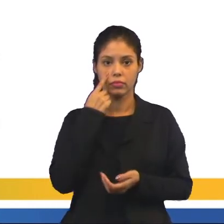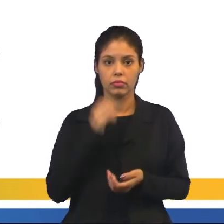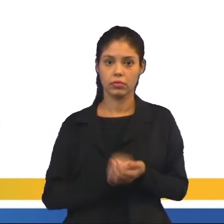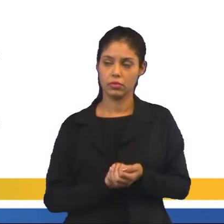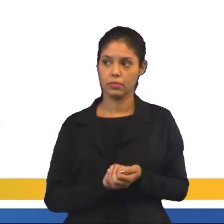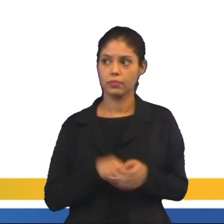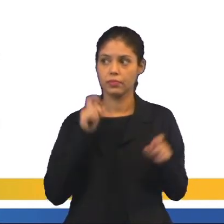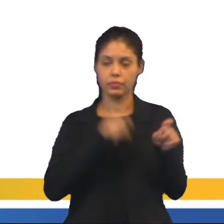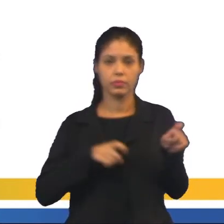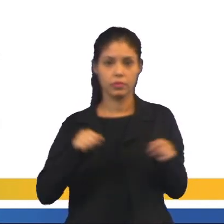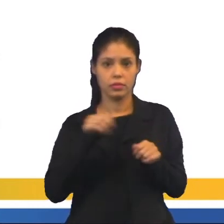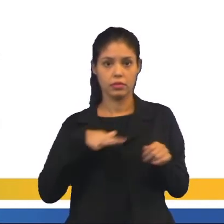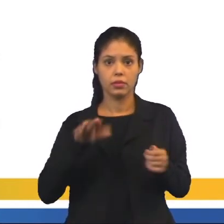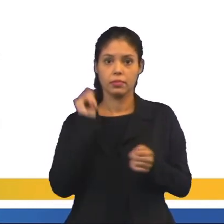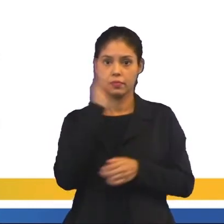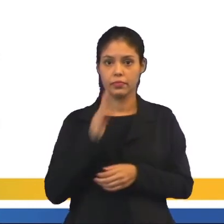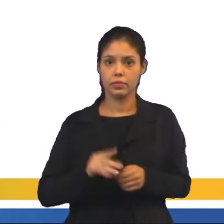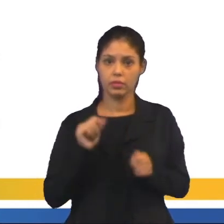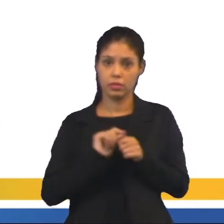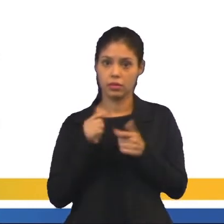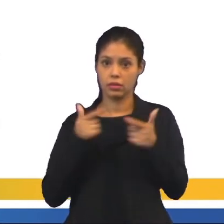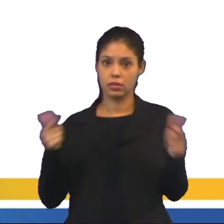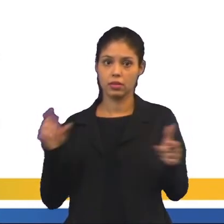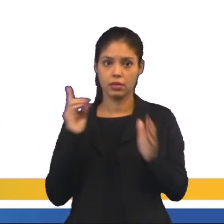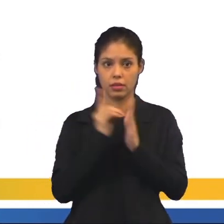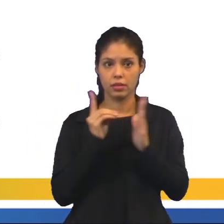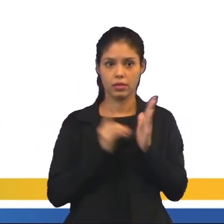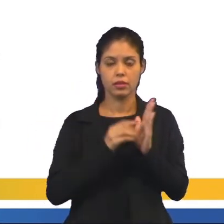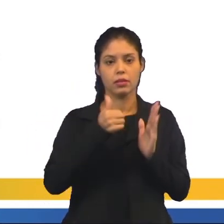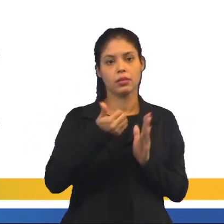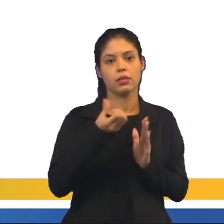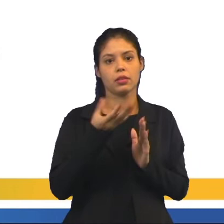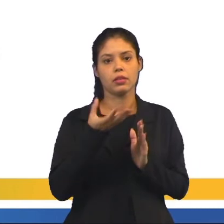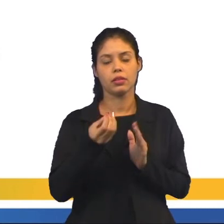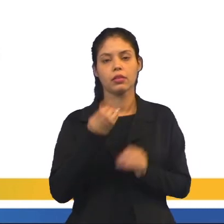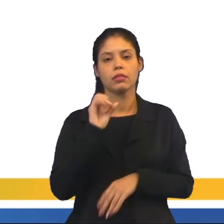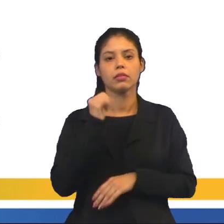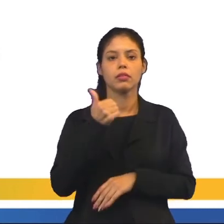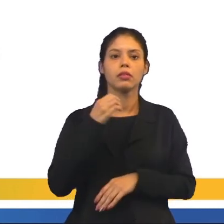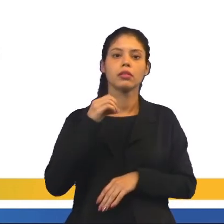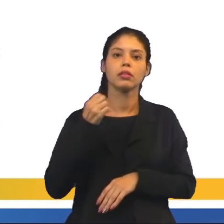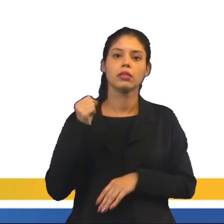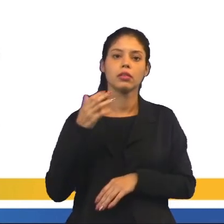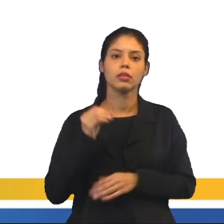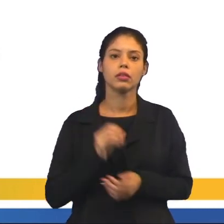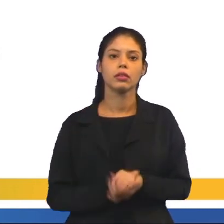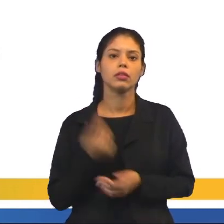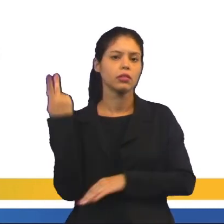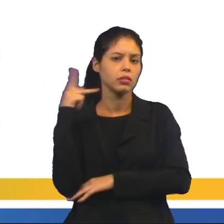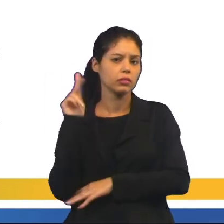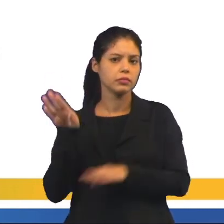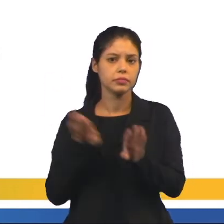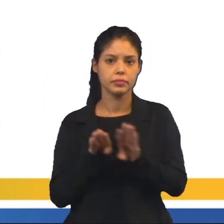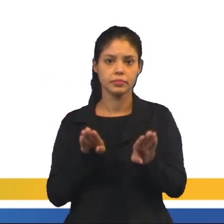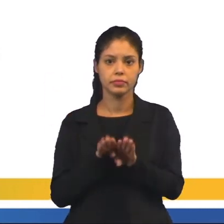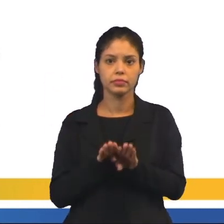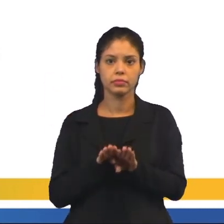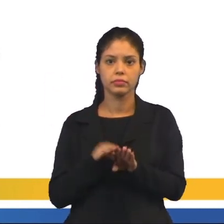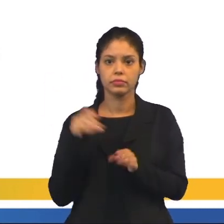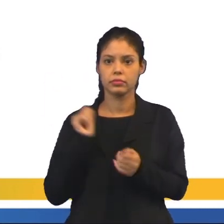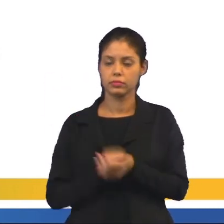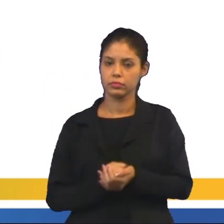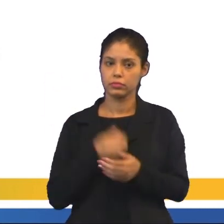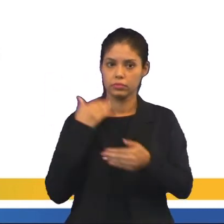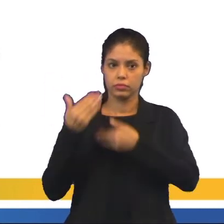atenção. O êxodo rural no Brasil foi mais intenso entre as décadas de 1960 e 1980, período em que também